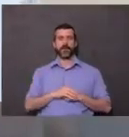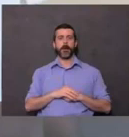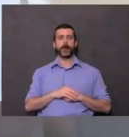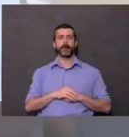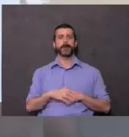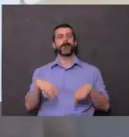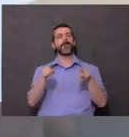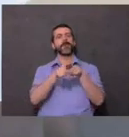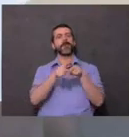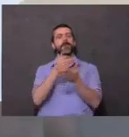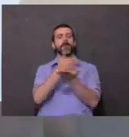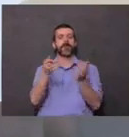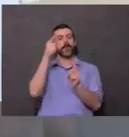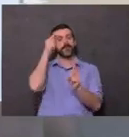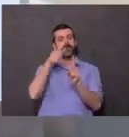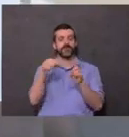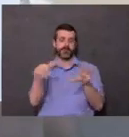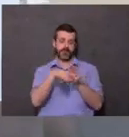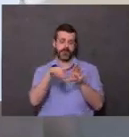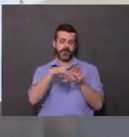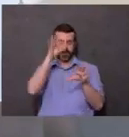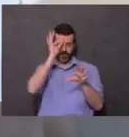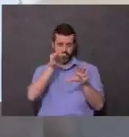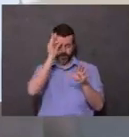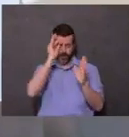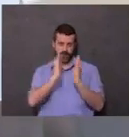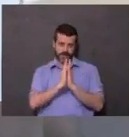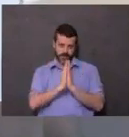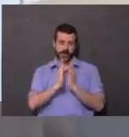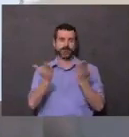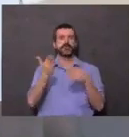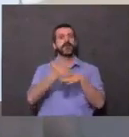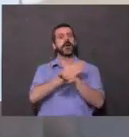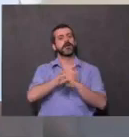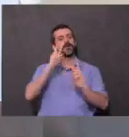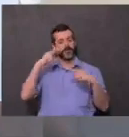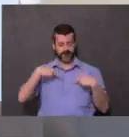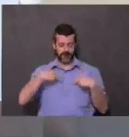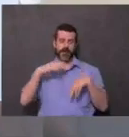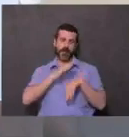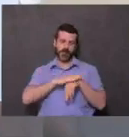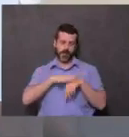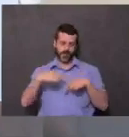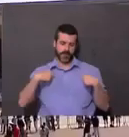Irmãos, para celebrarmos dignamente os santos mistérios, reconheçamos que somos pecadores.